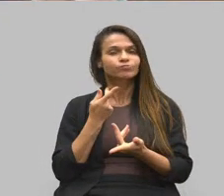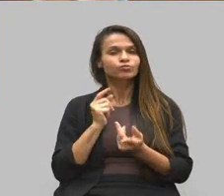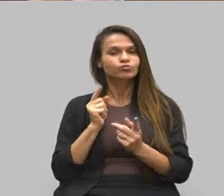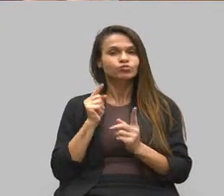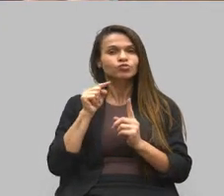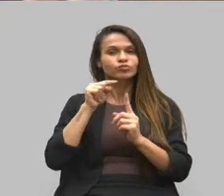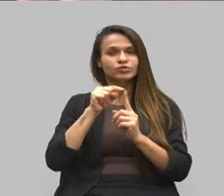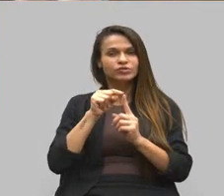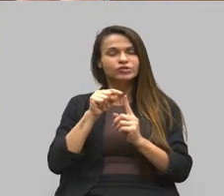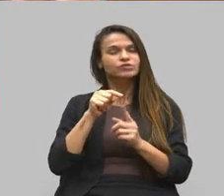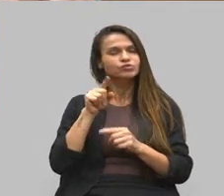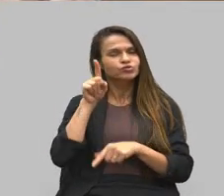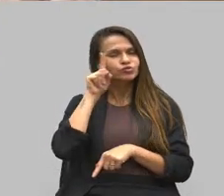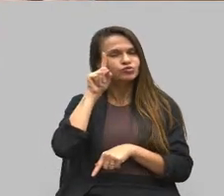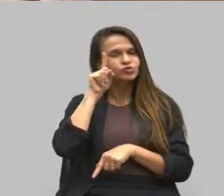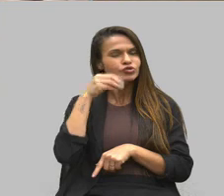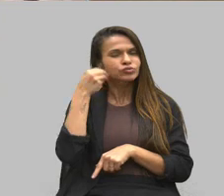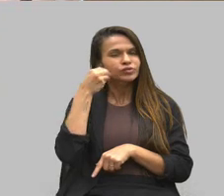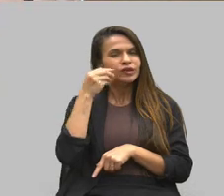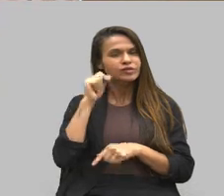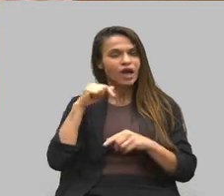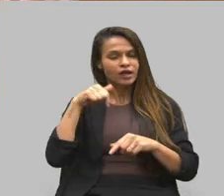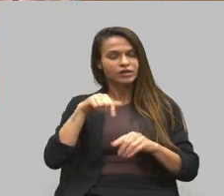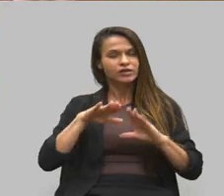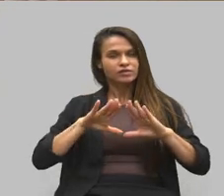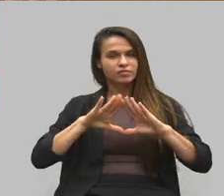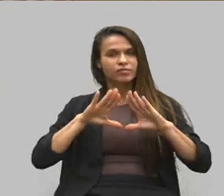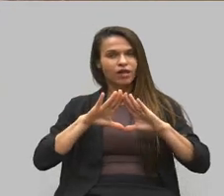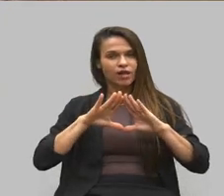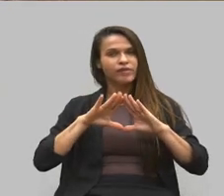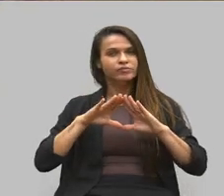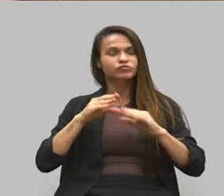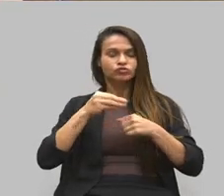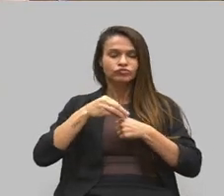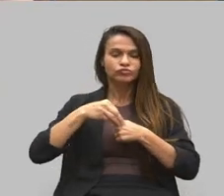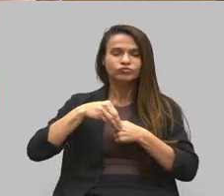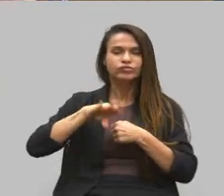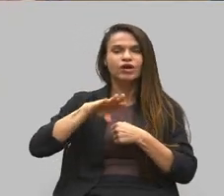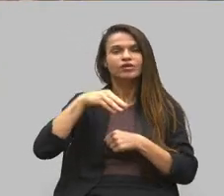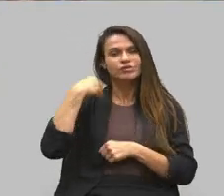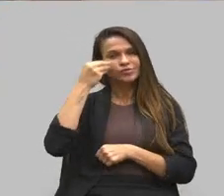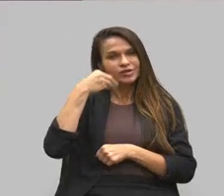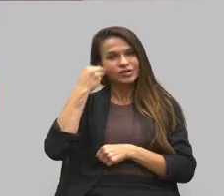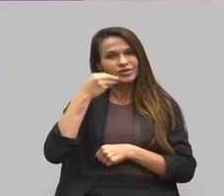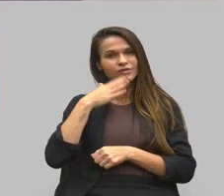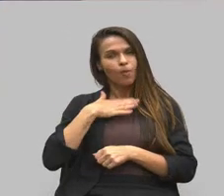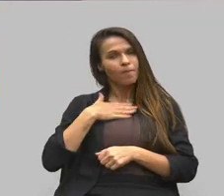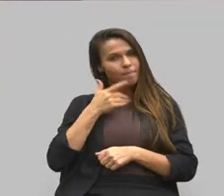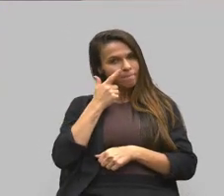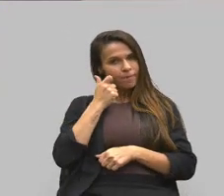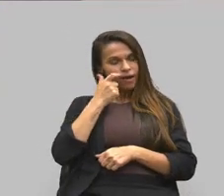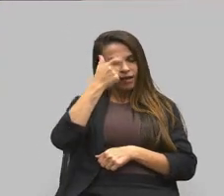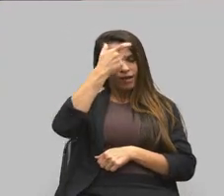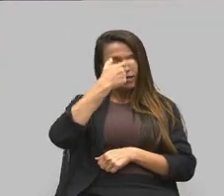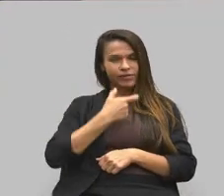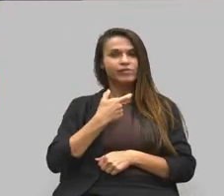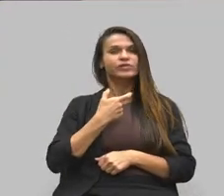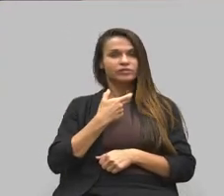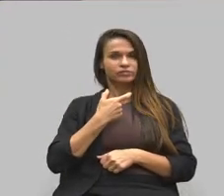trazer a minha experiência enquanto pai para esses debates porque eu